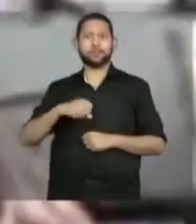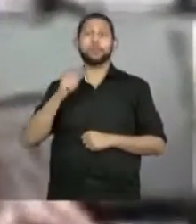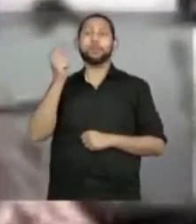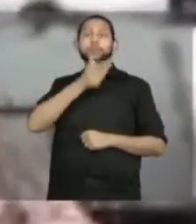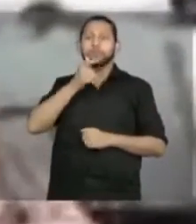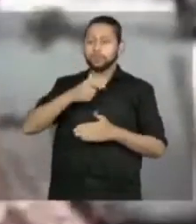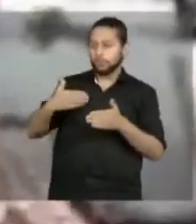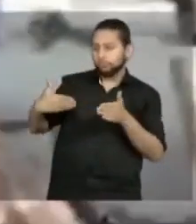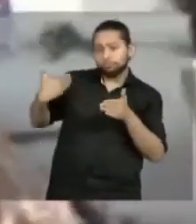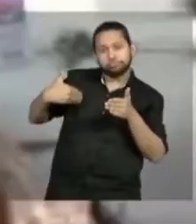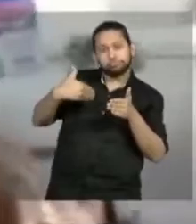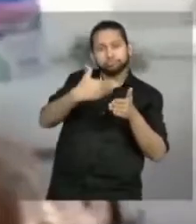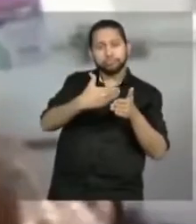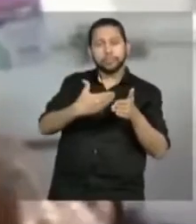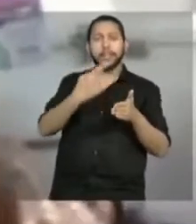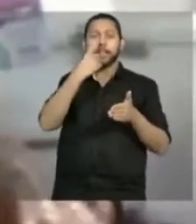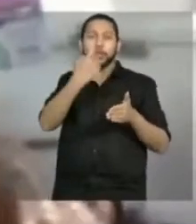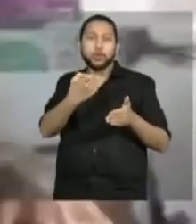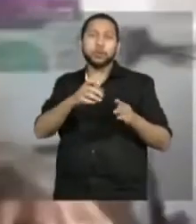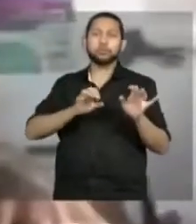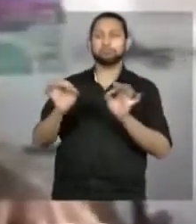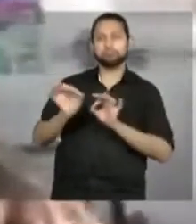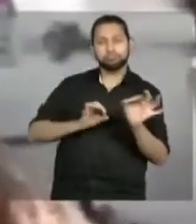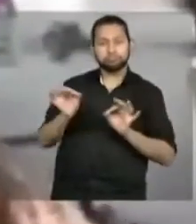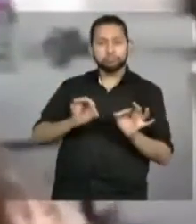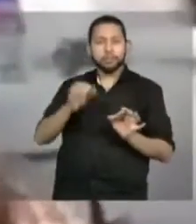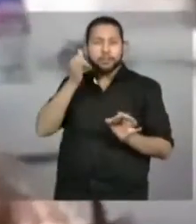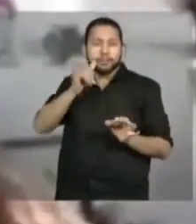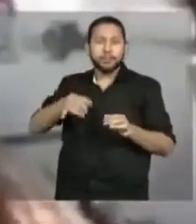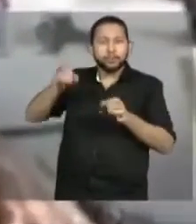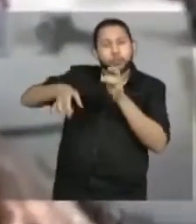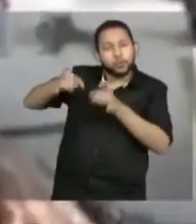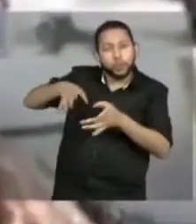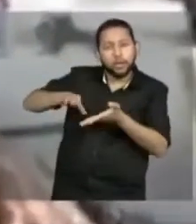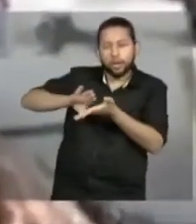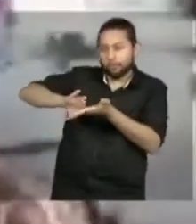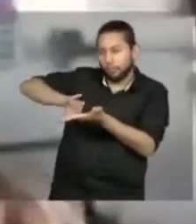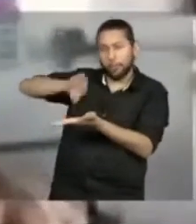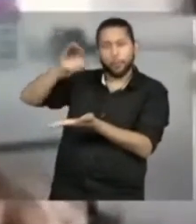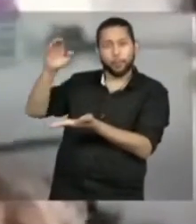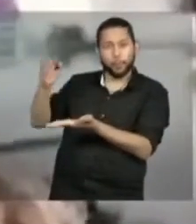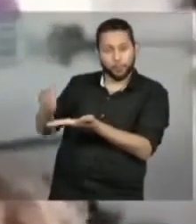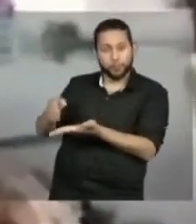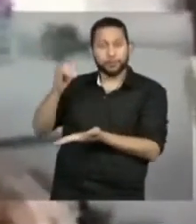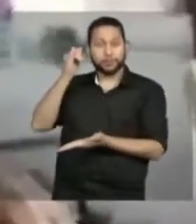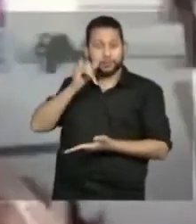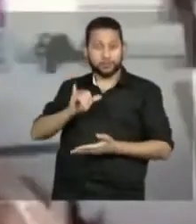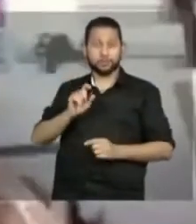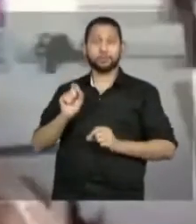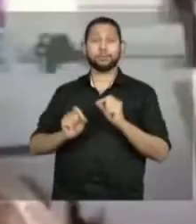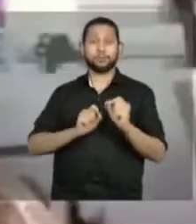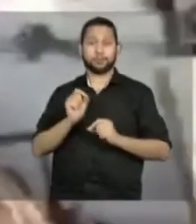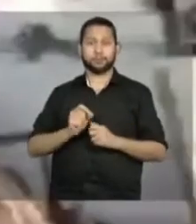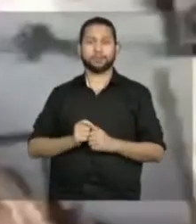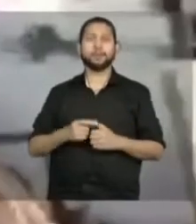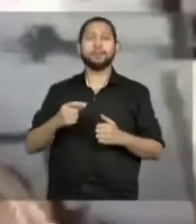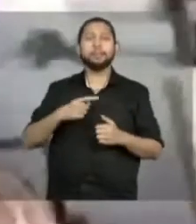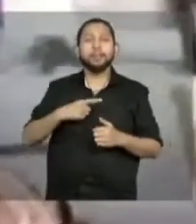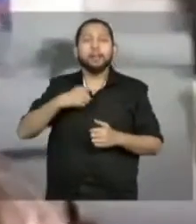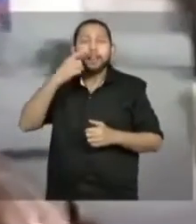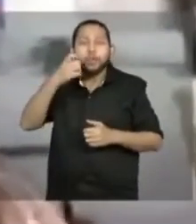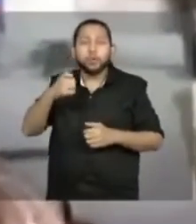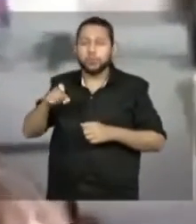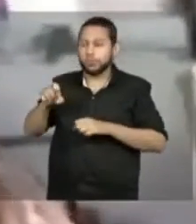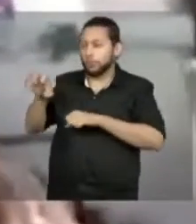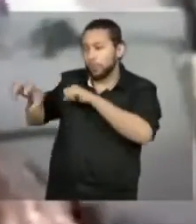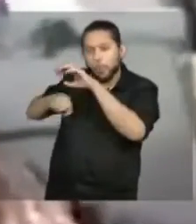nossos processos de produção, de consumo, de descarte e destinação, de modo que, ao final, tanto da produção